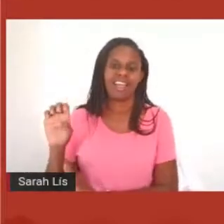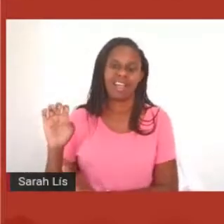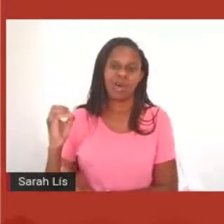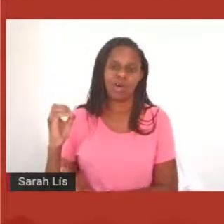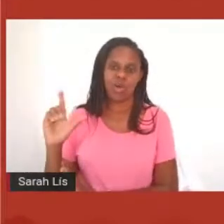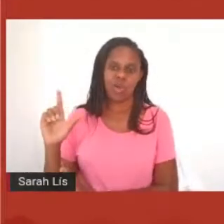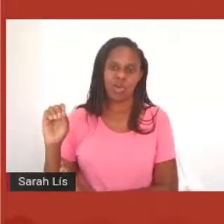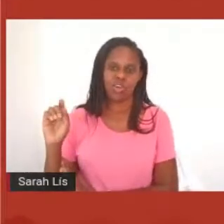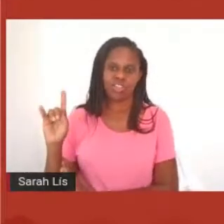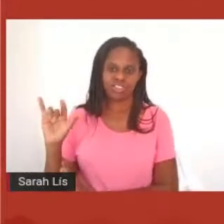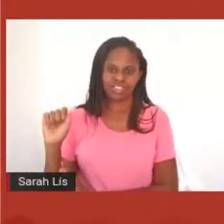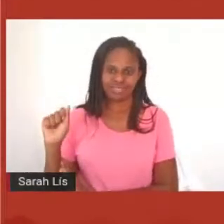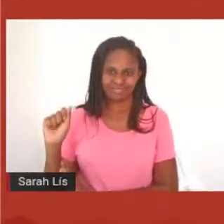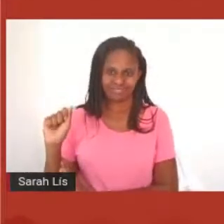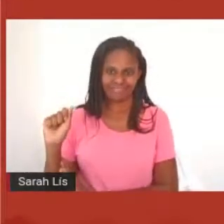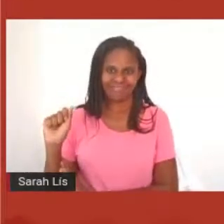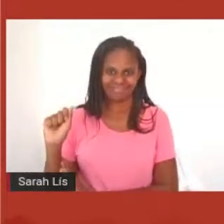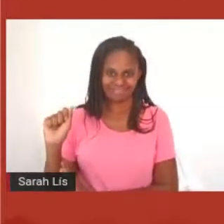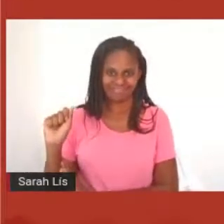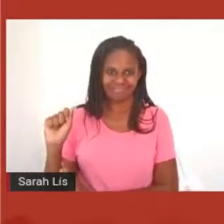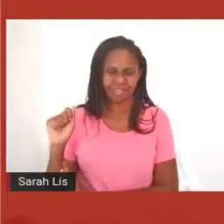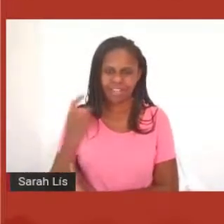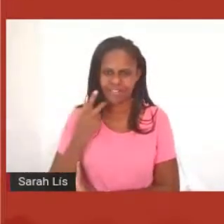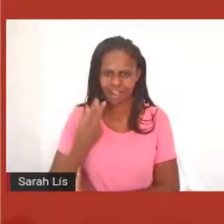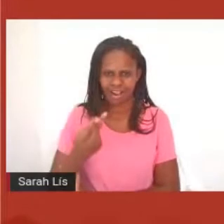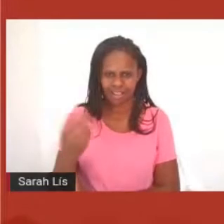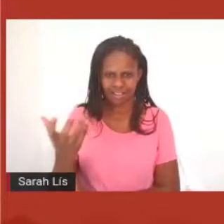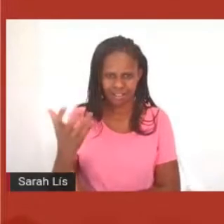É, quer comentar isso?